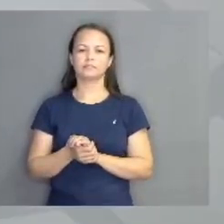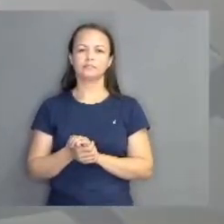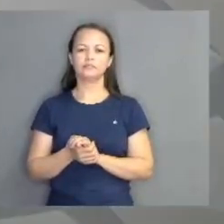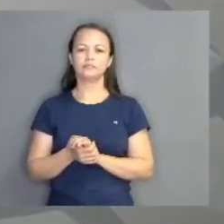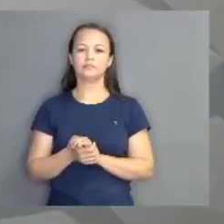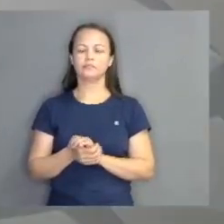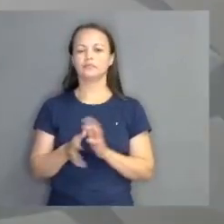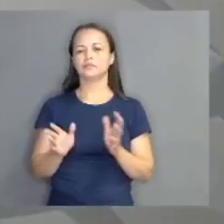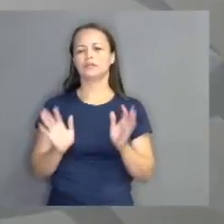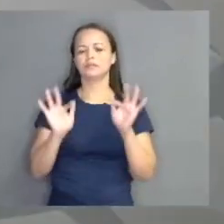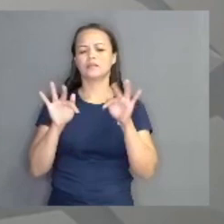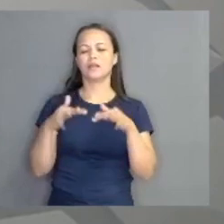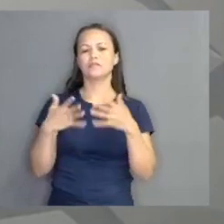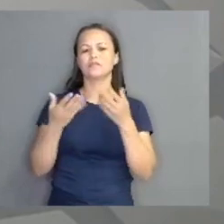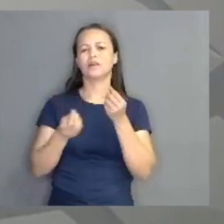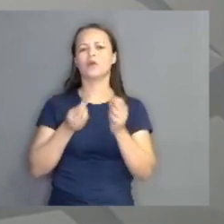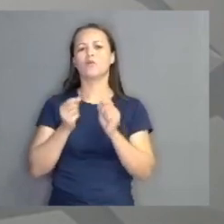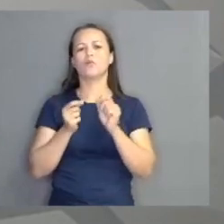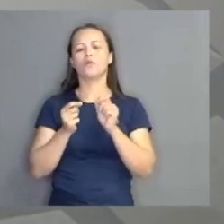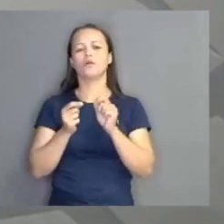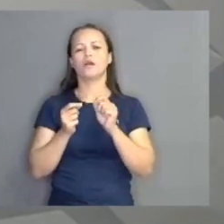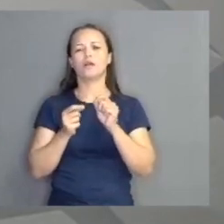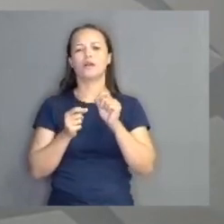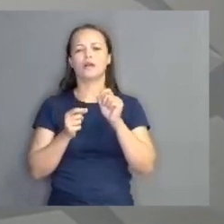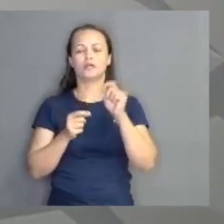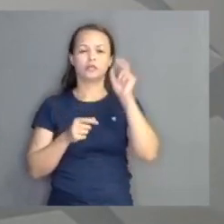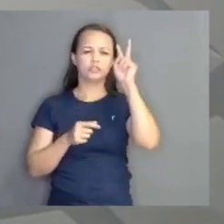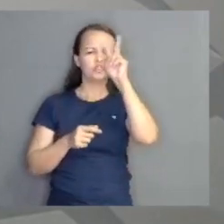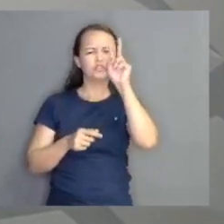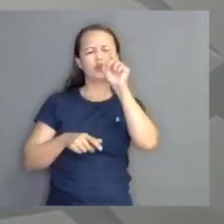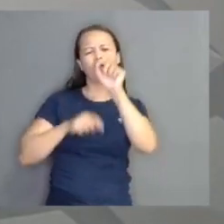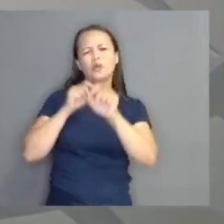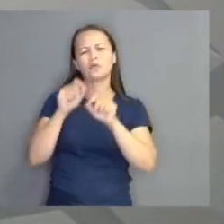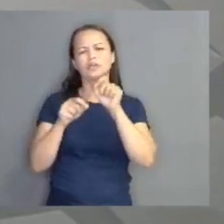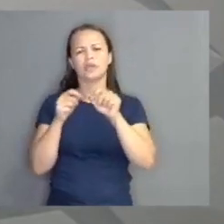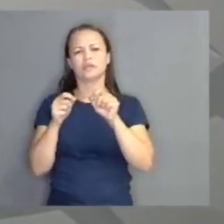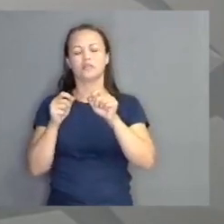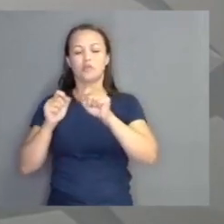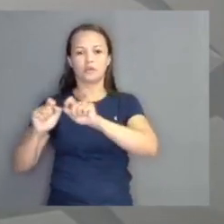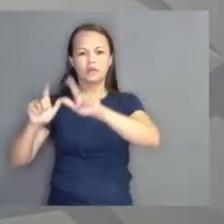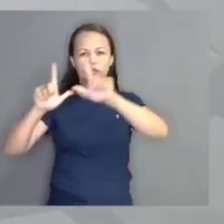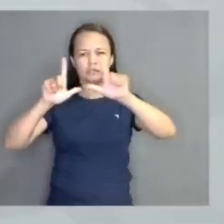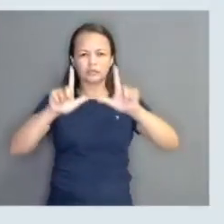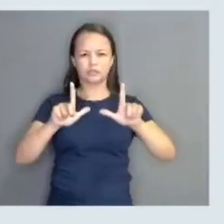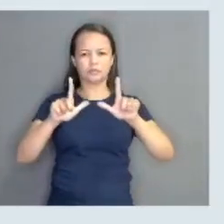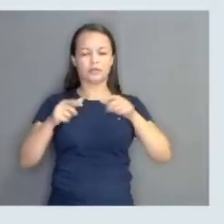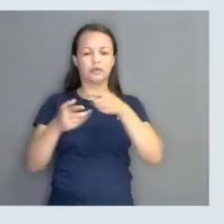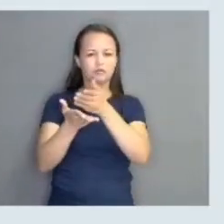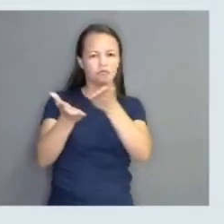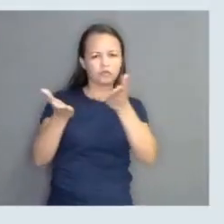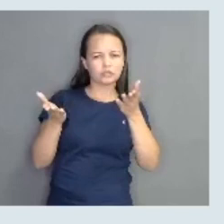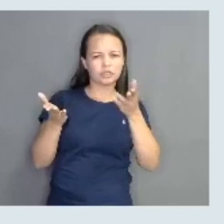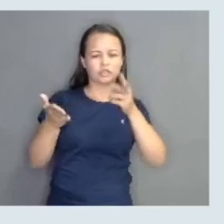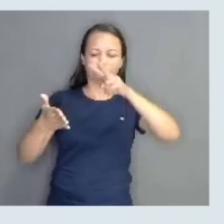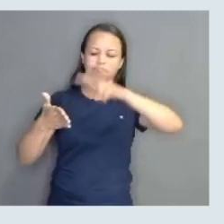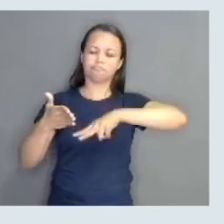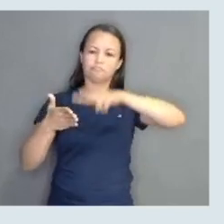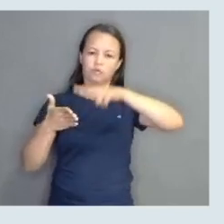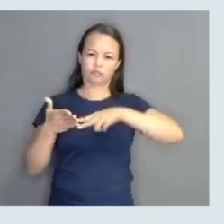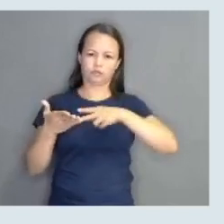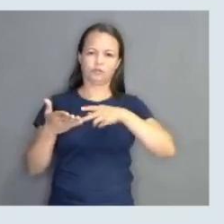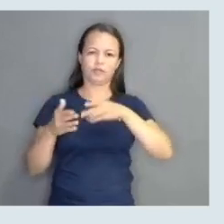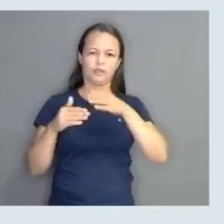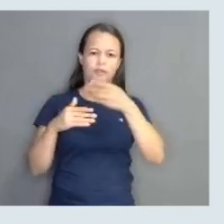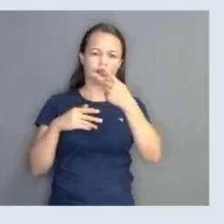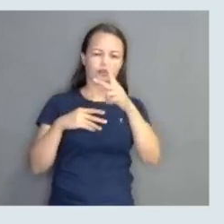Na definição, o que é história? Tá certo? Vou pedir para abrir novamente para que vocês de casa possam ler, tá? Vamos ler com